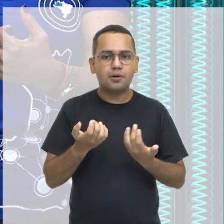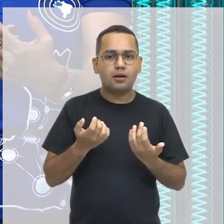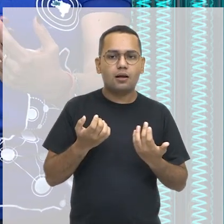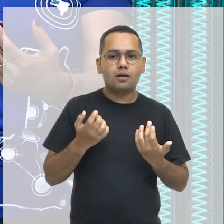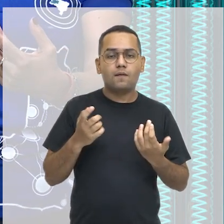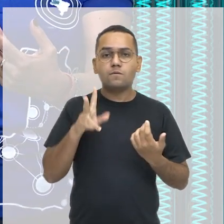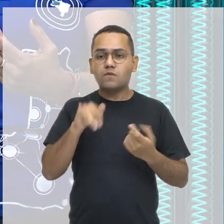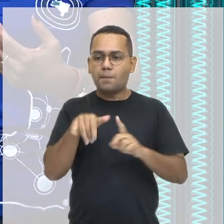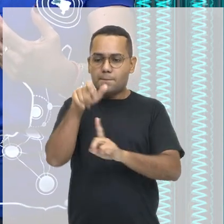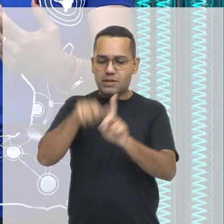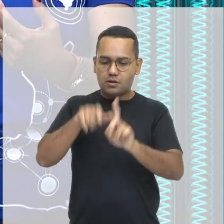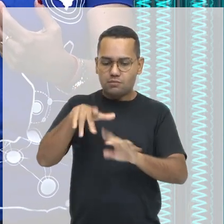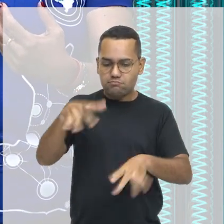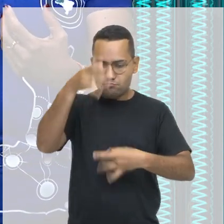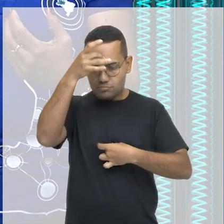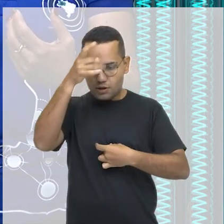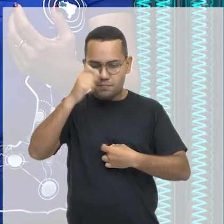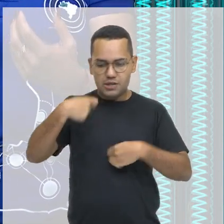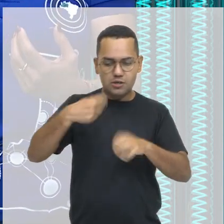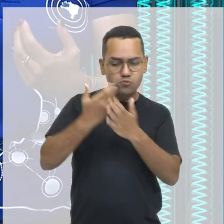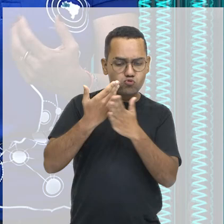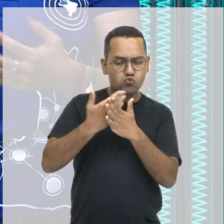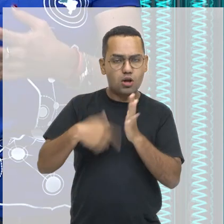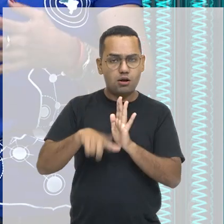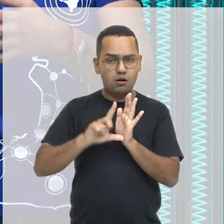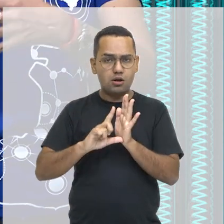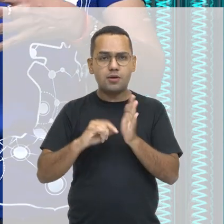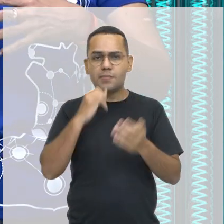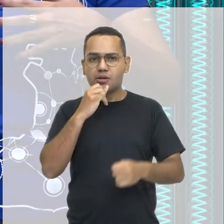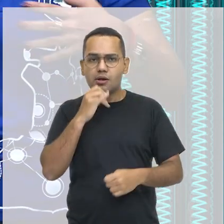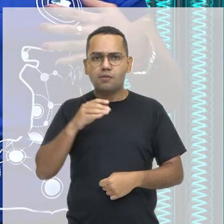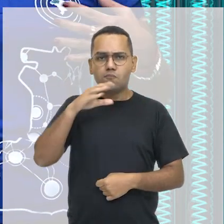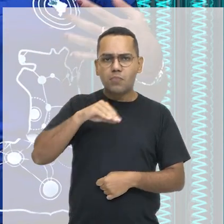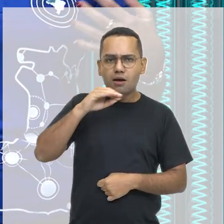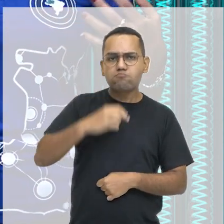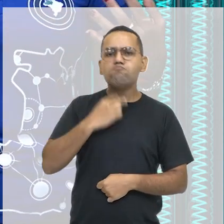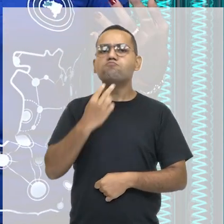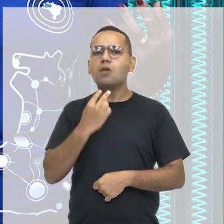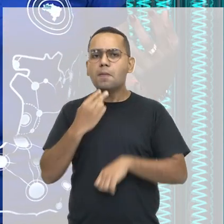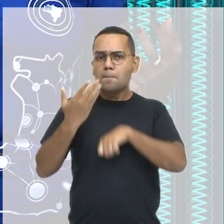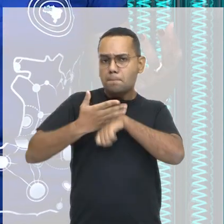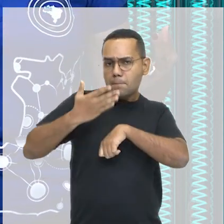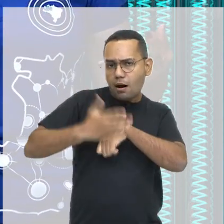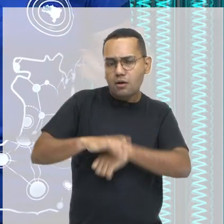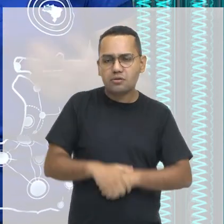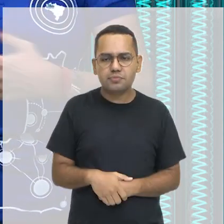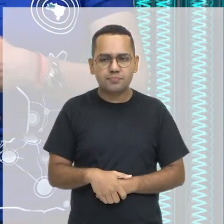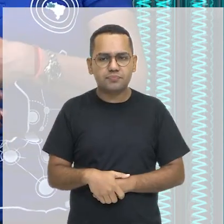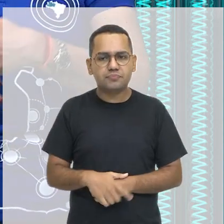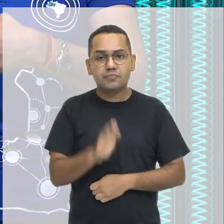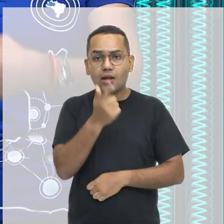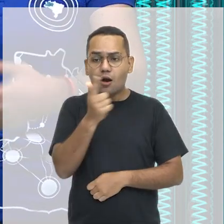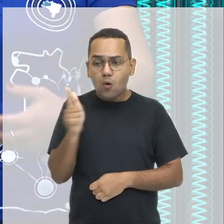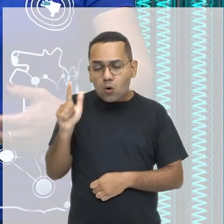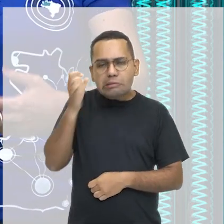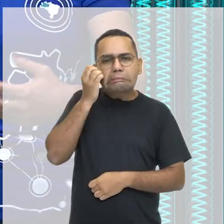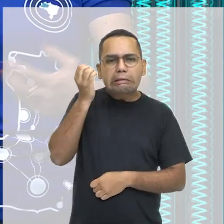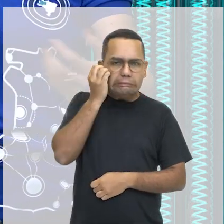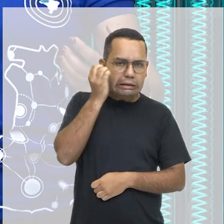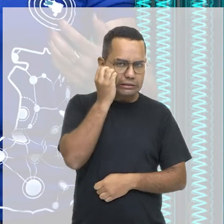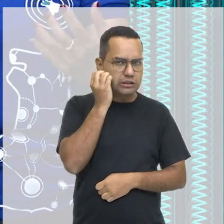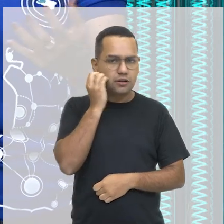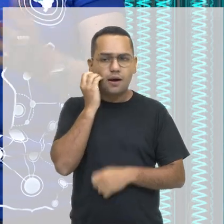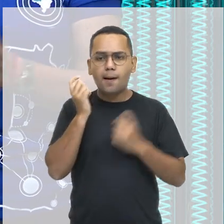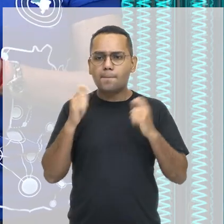estudo daquele personagem. Ele tem que treinar a voz. E existem esses jogos corporais aí, onde ele tem que conhecer